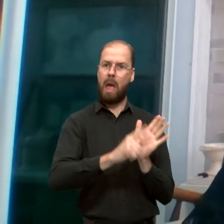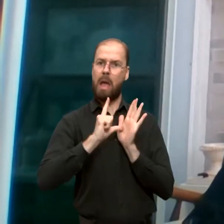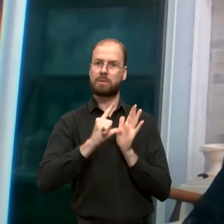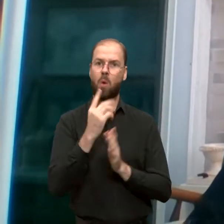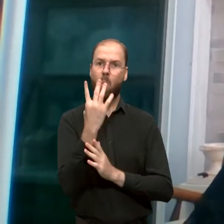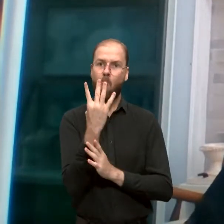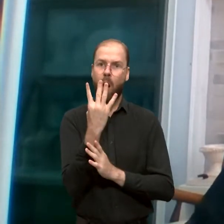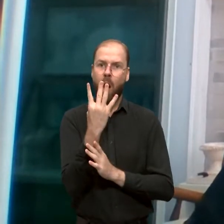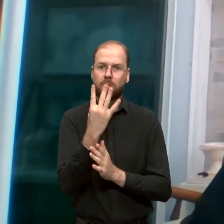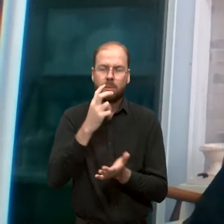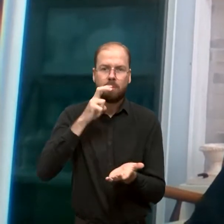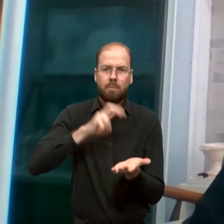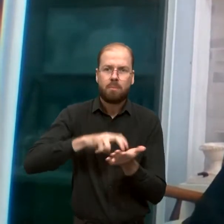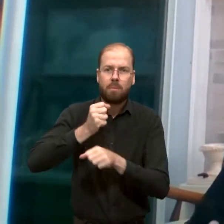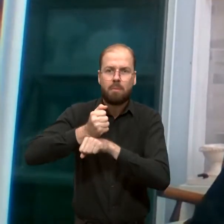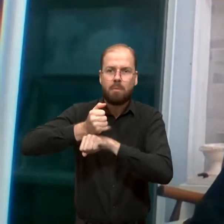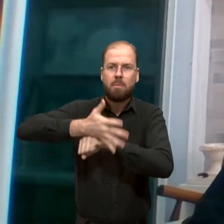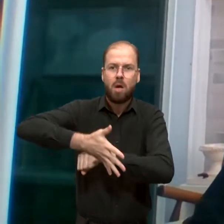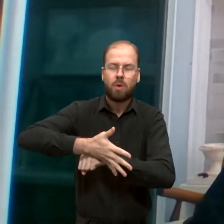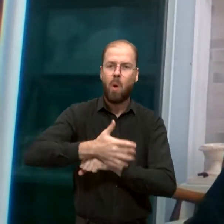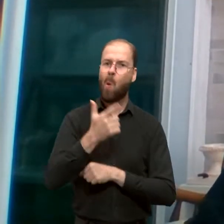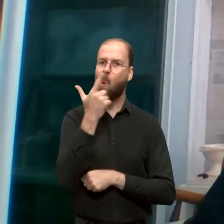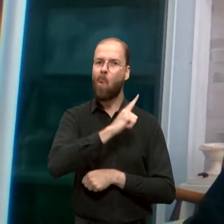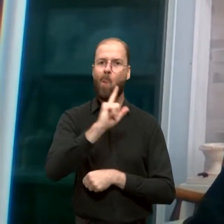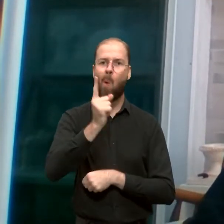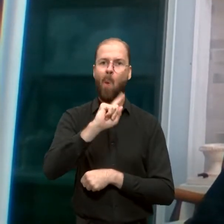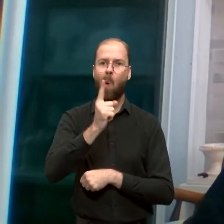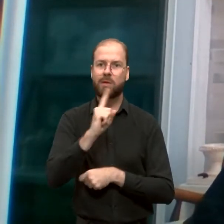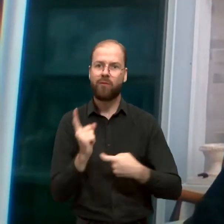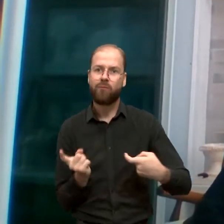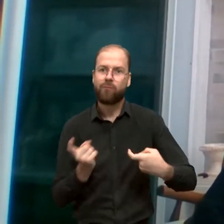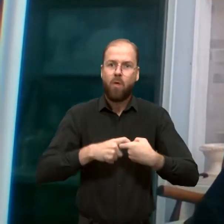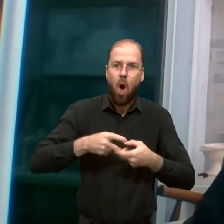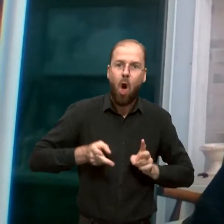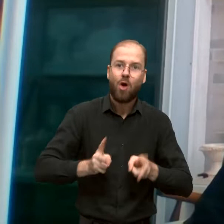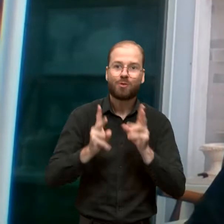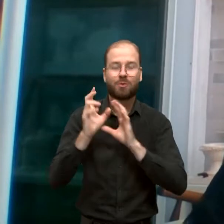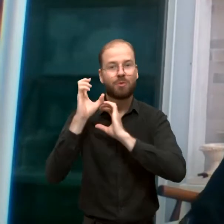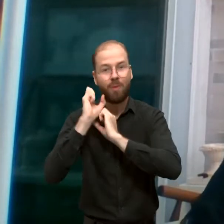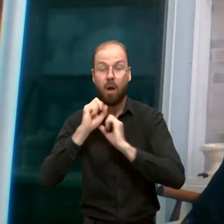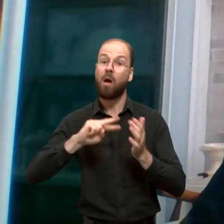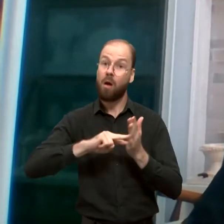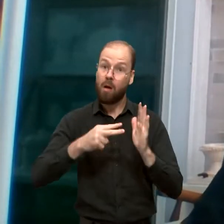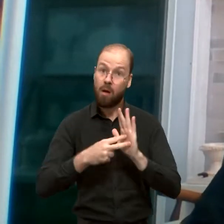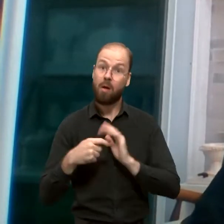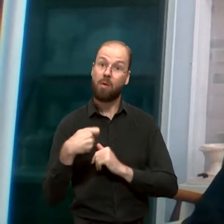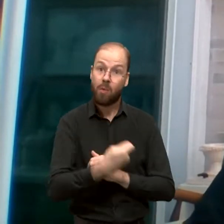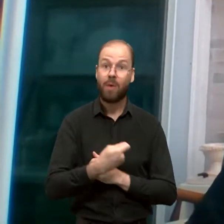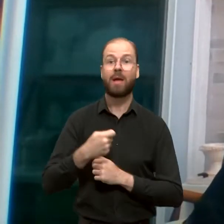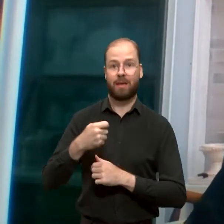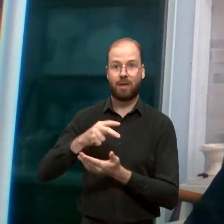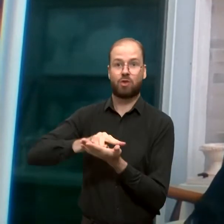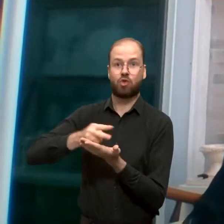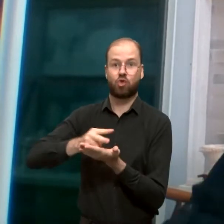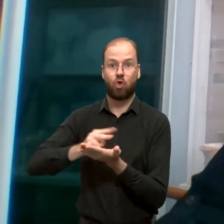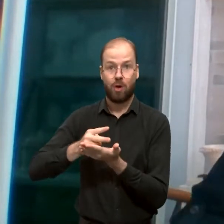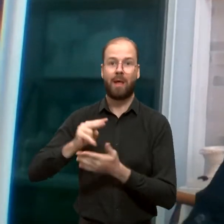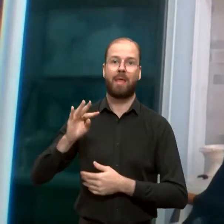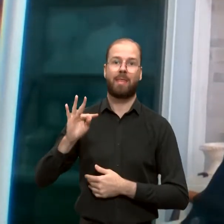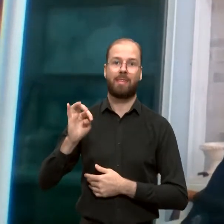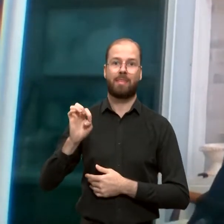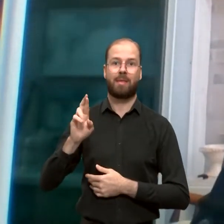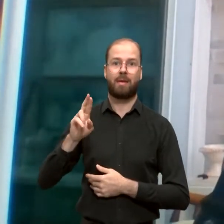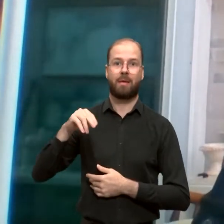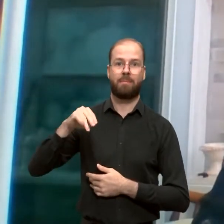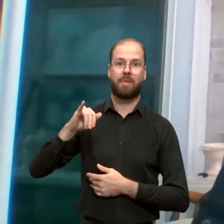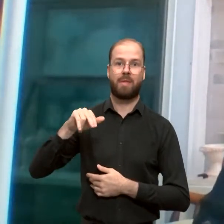voltar a dormir, aí a gente está diante de uma insônia terminal ou final. Tem vários tipos de insônia, cada caso tem que